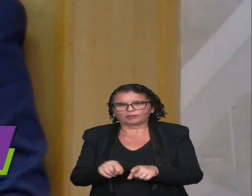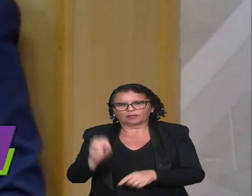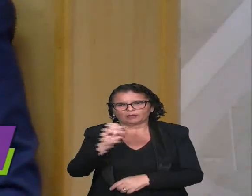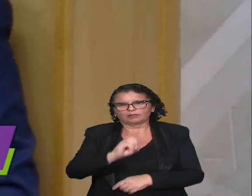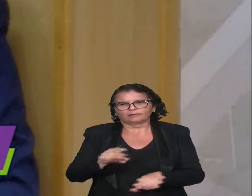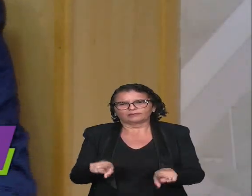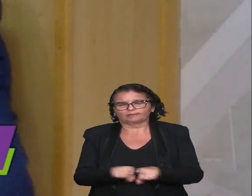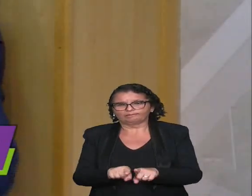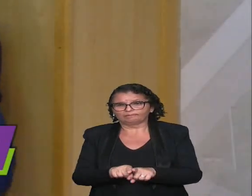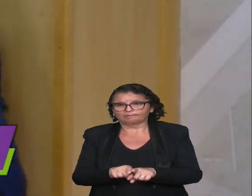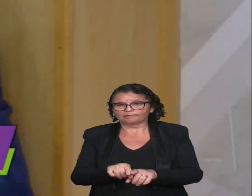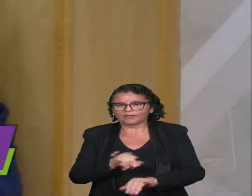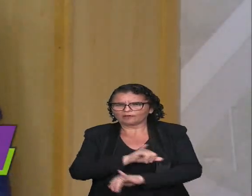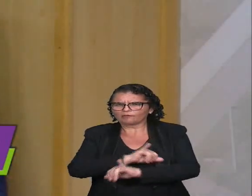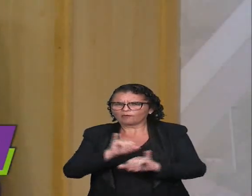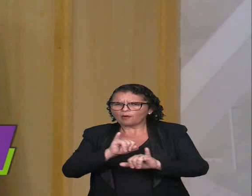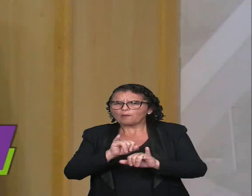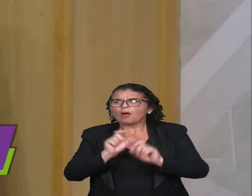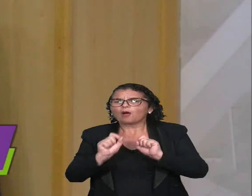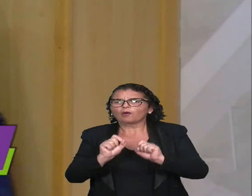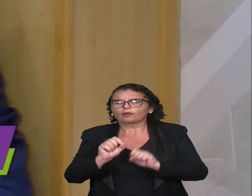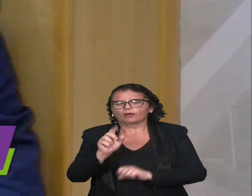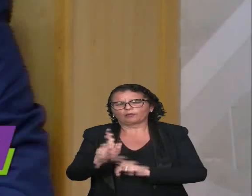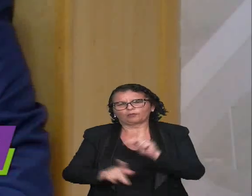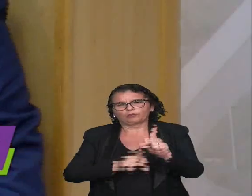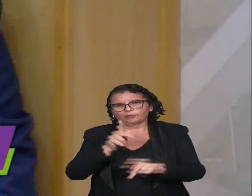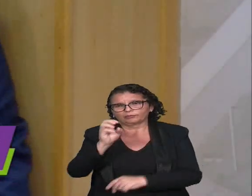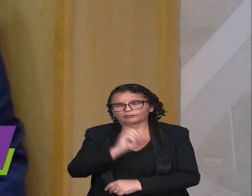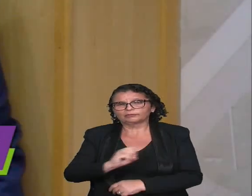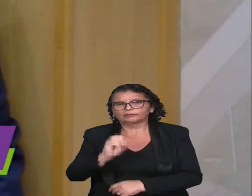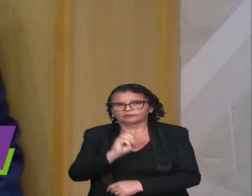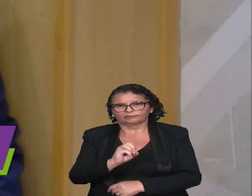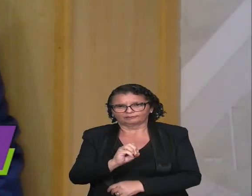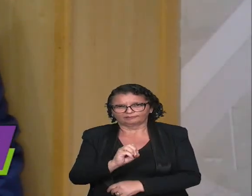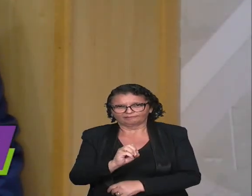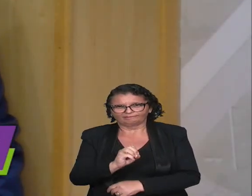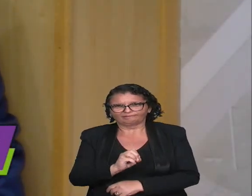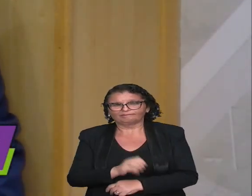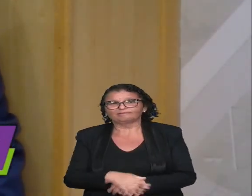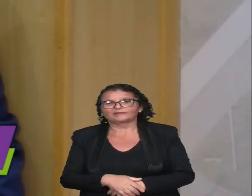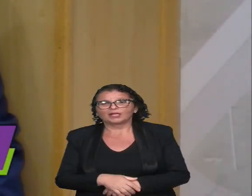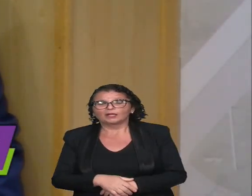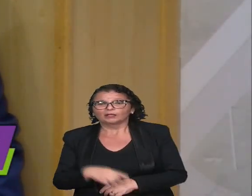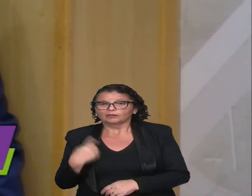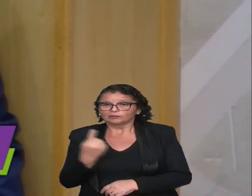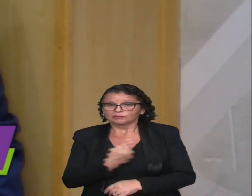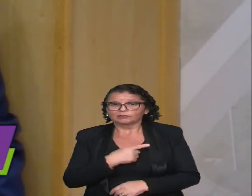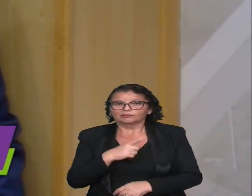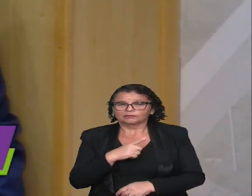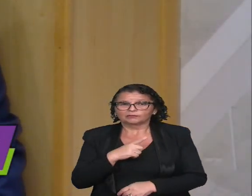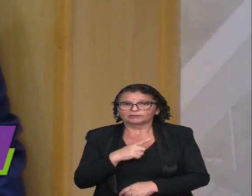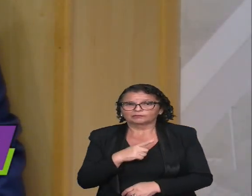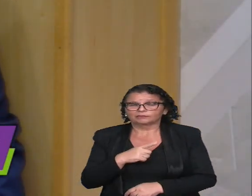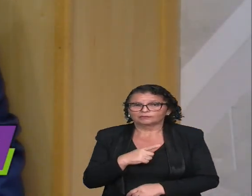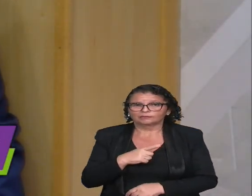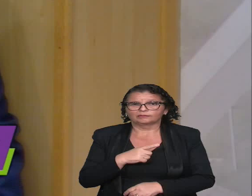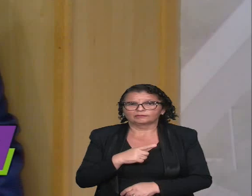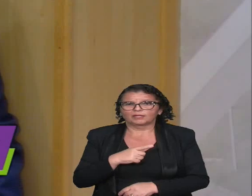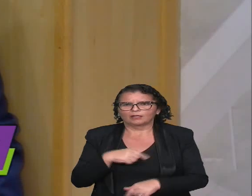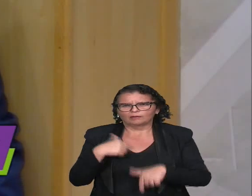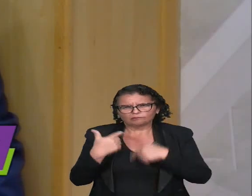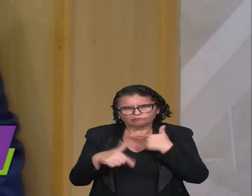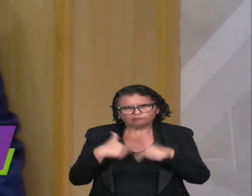mas sobretudo para informar a população de Osasco Vereador Fabi xiran que a gente tem